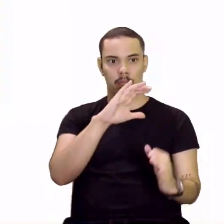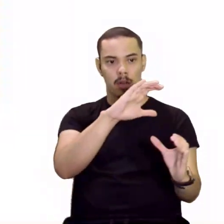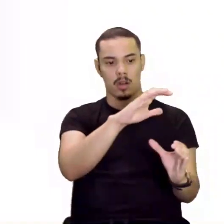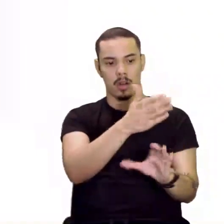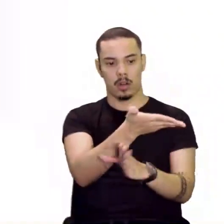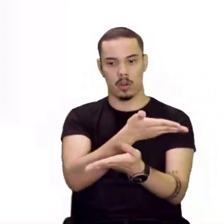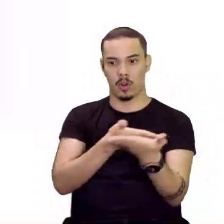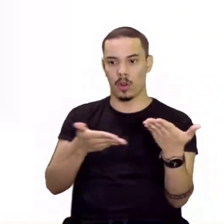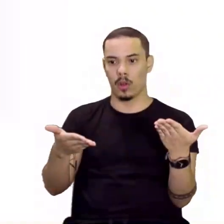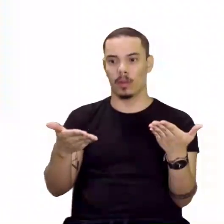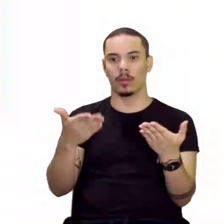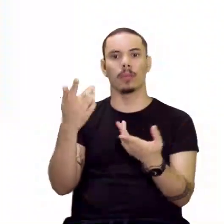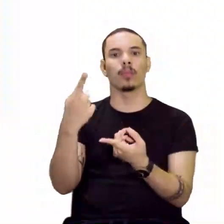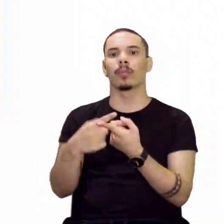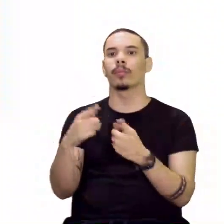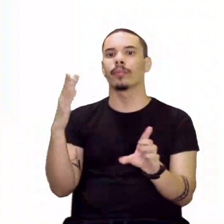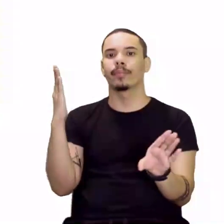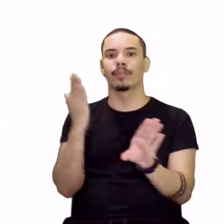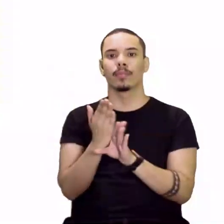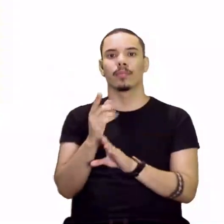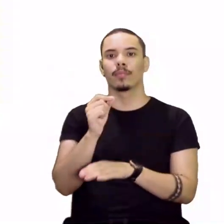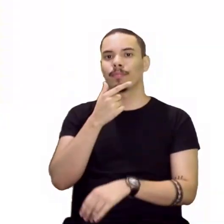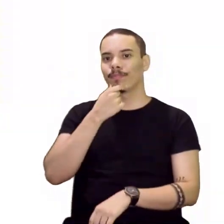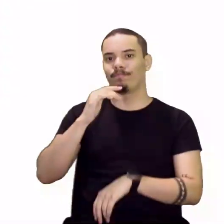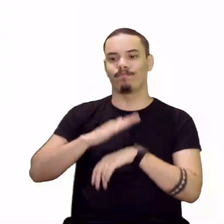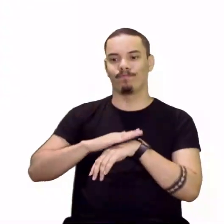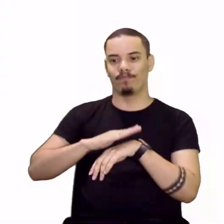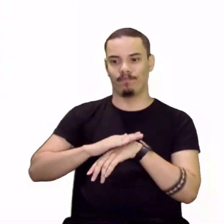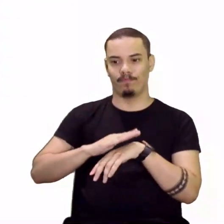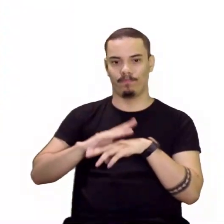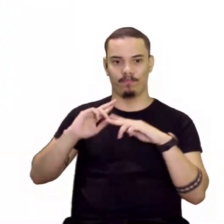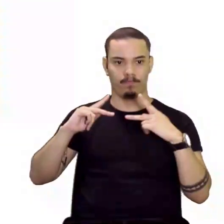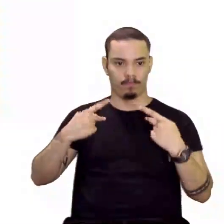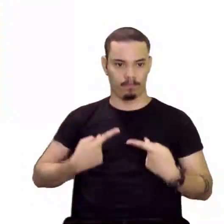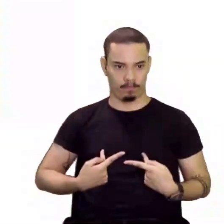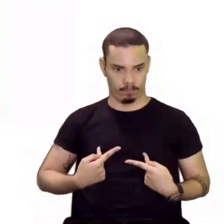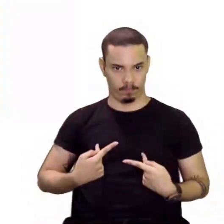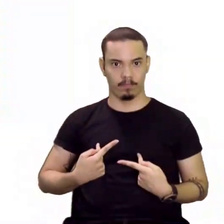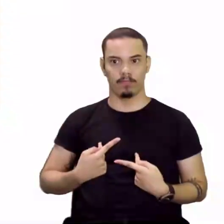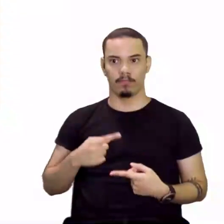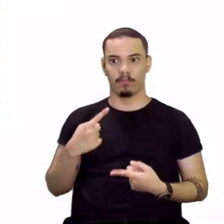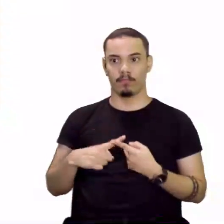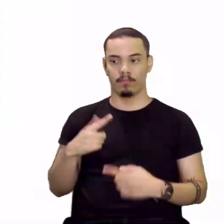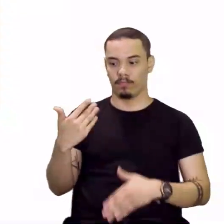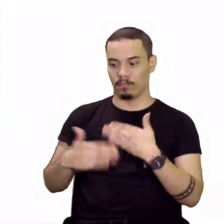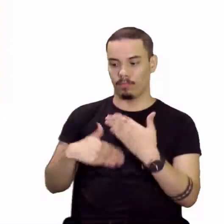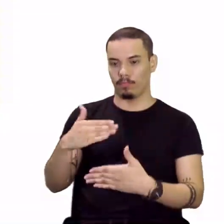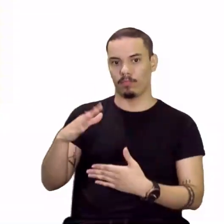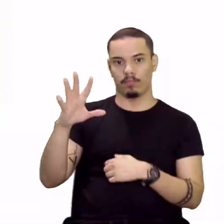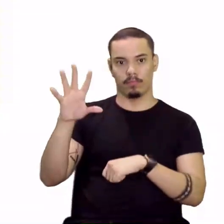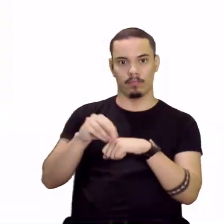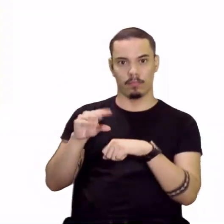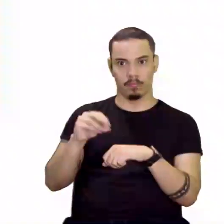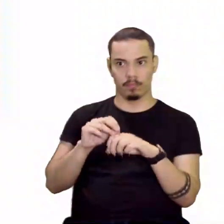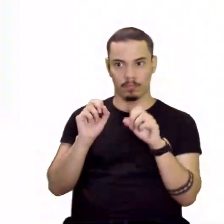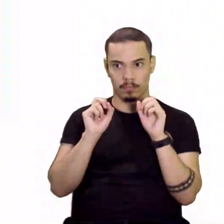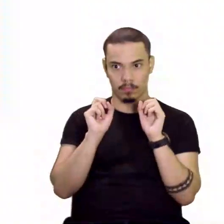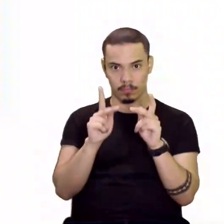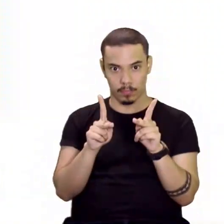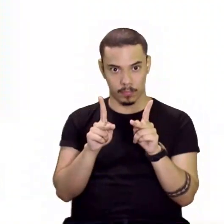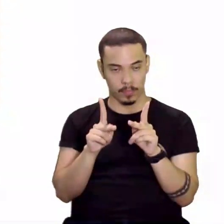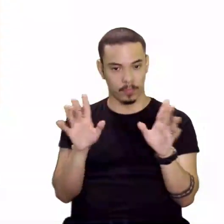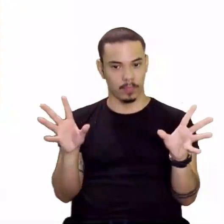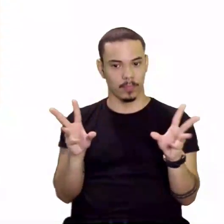Isso provocado por causa de quê? Da ação do homem, a ação antrópica, a evolução do conhecimento. Beleza?